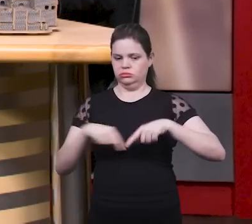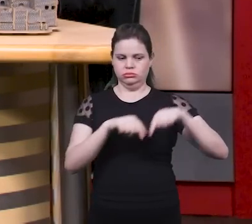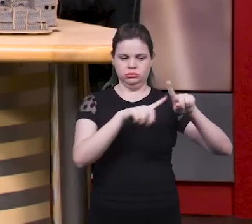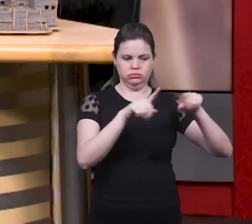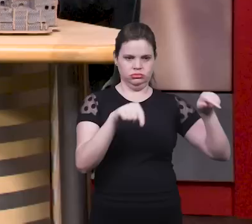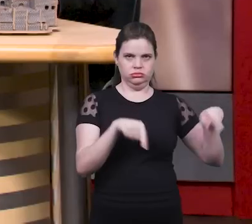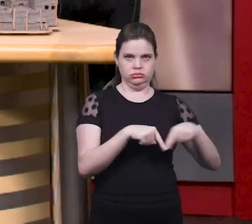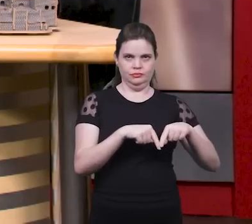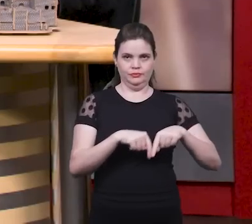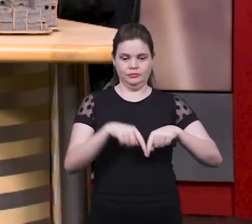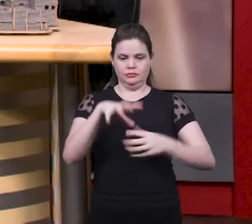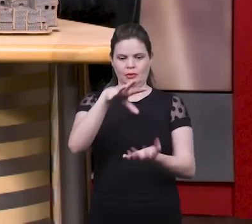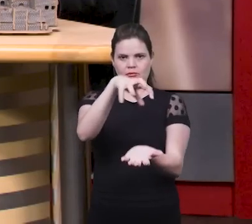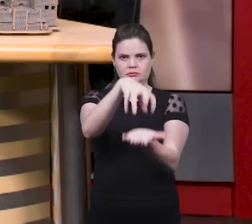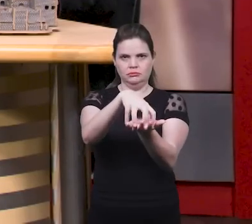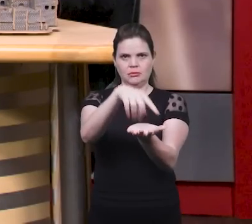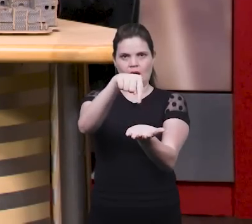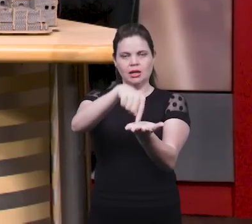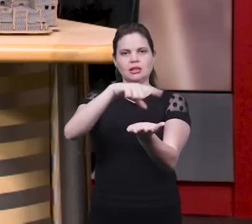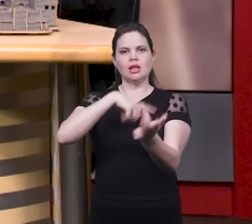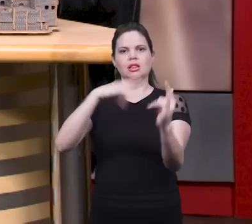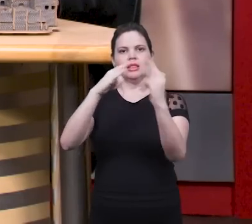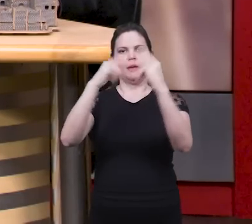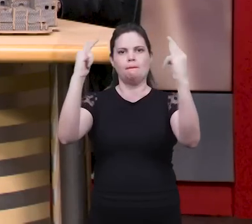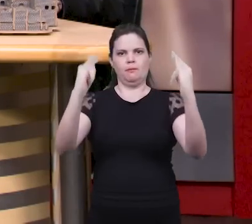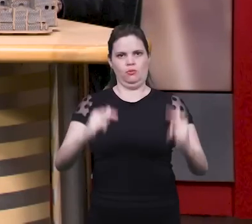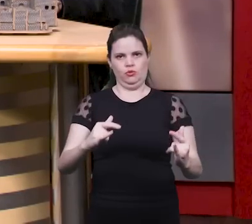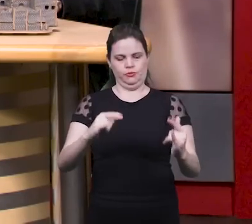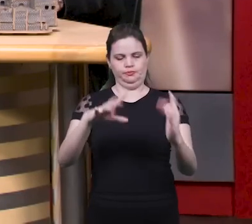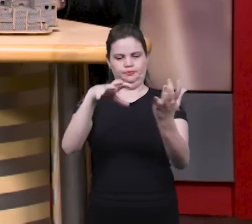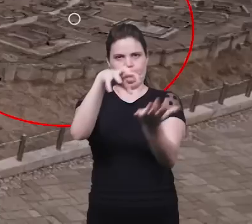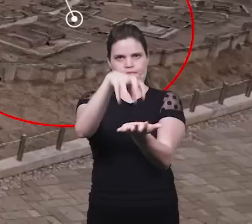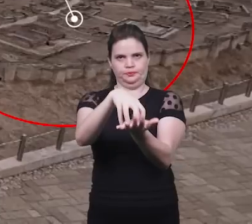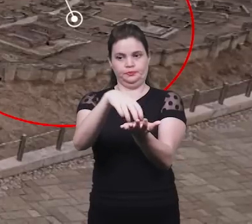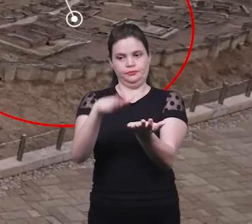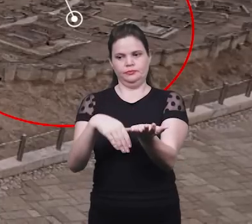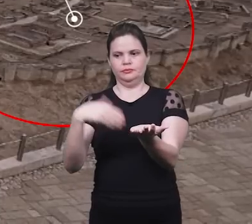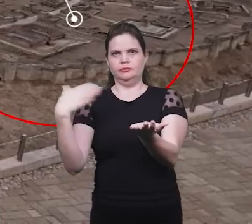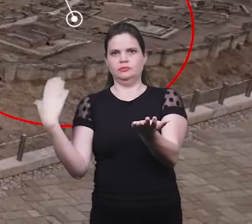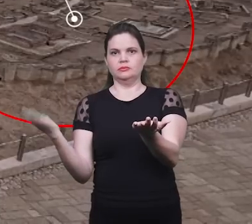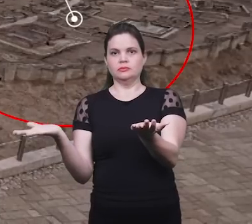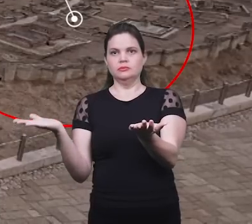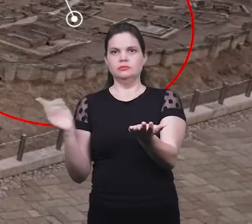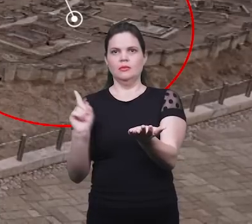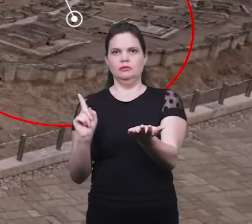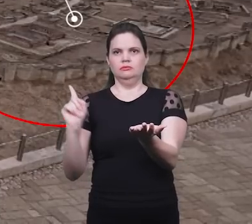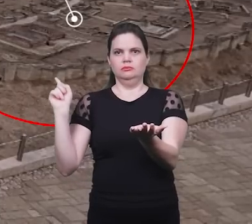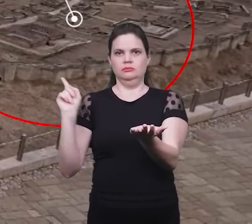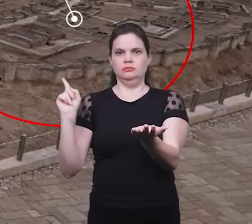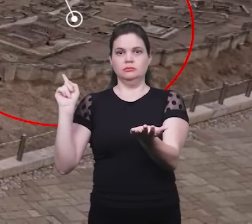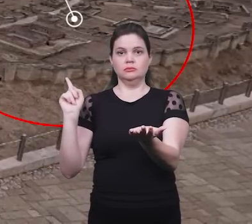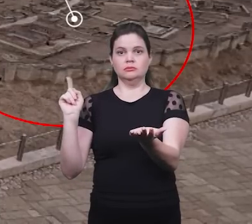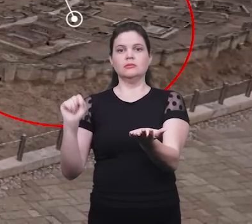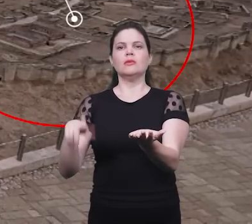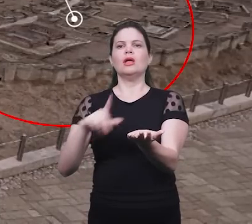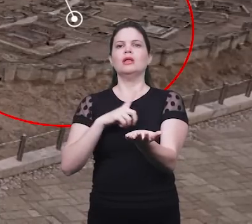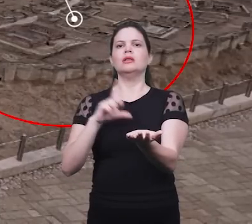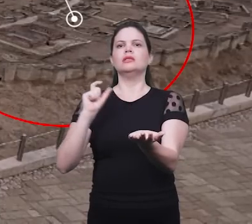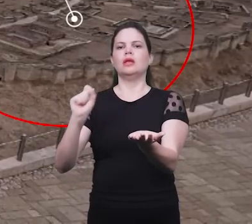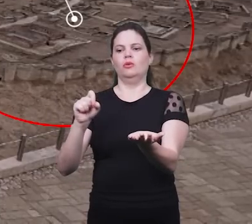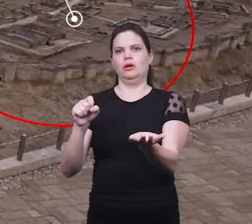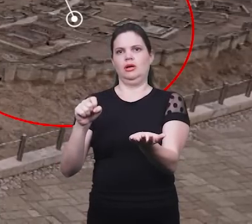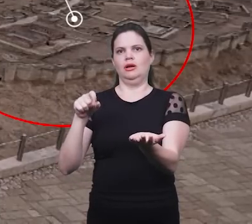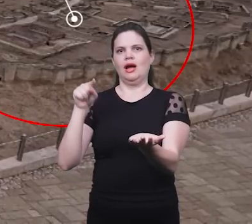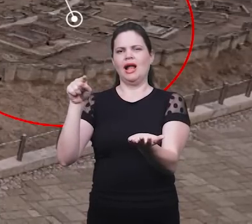Aqui a Torre Antônia, né, onde foi preso Paulo, quando voltou ali da